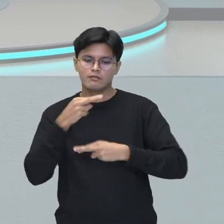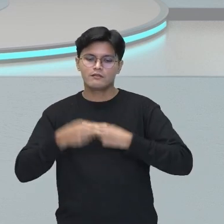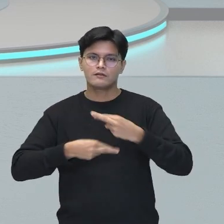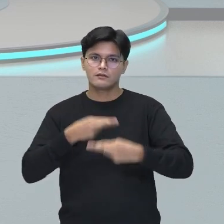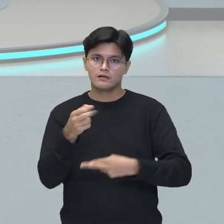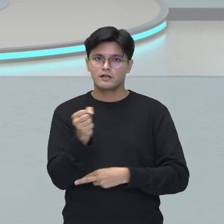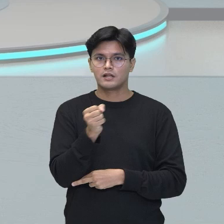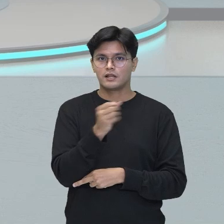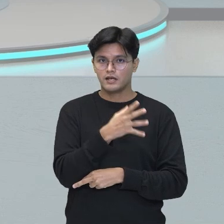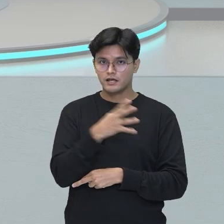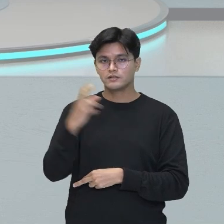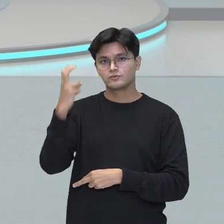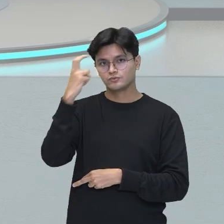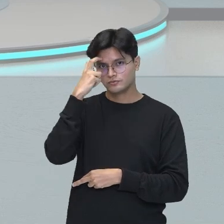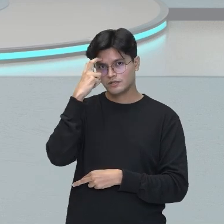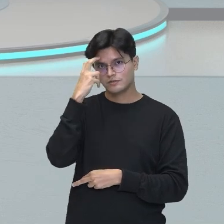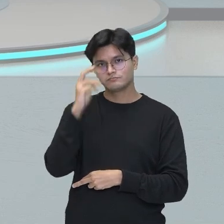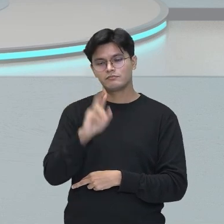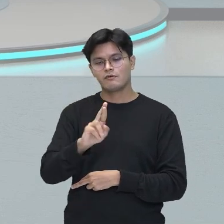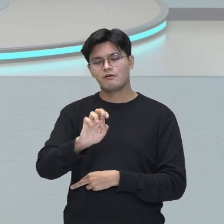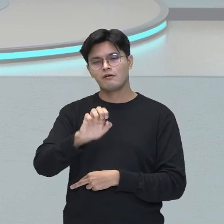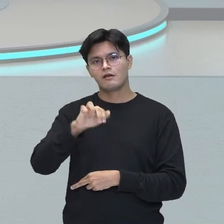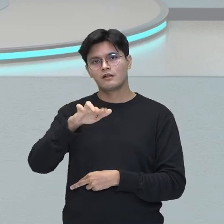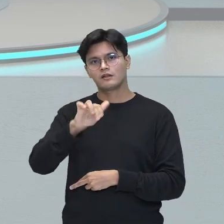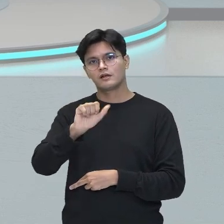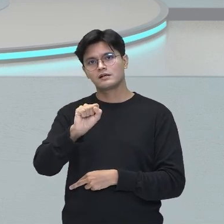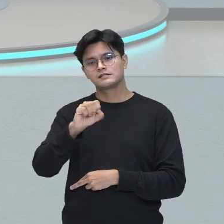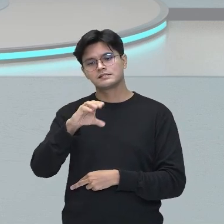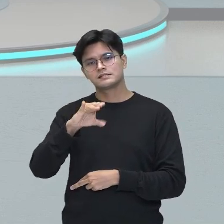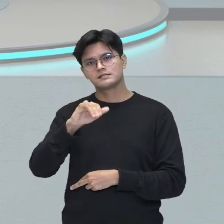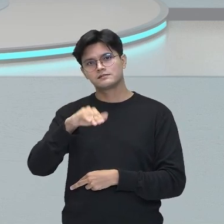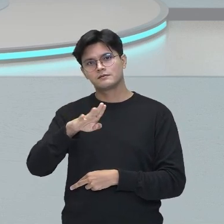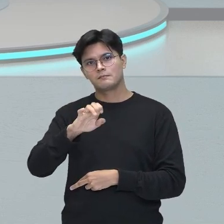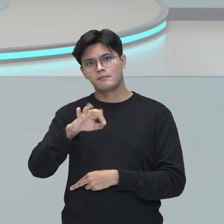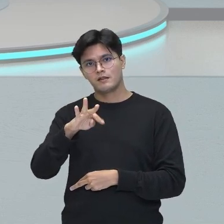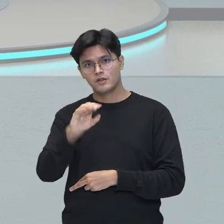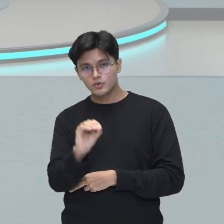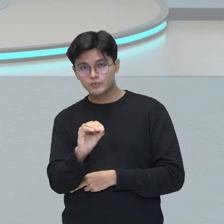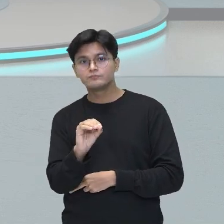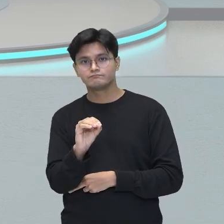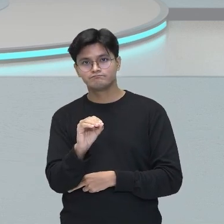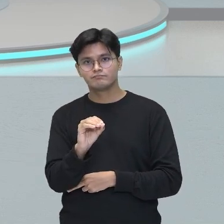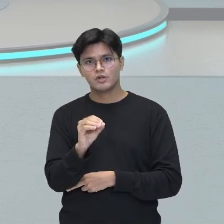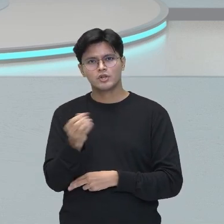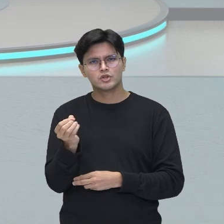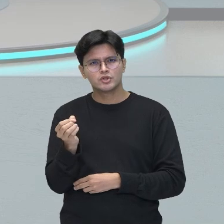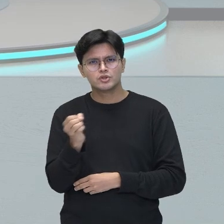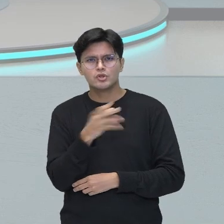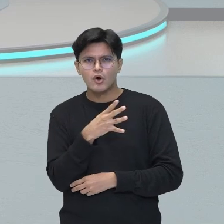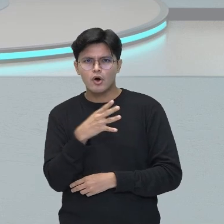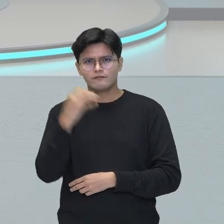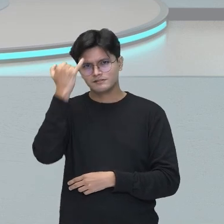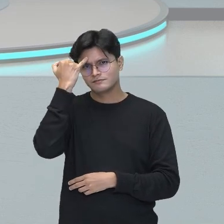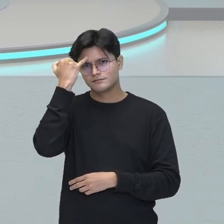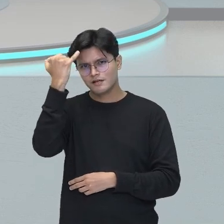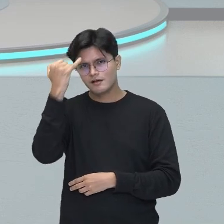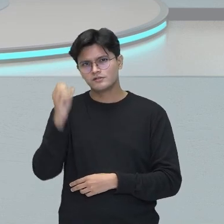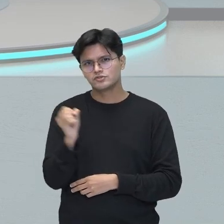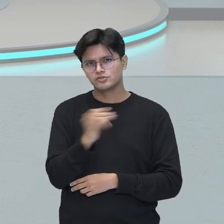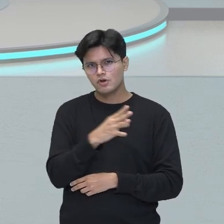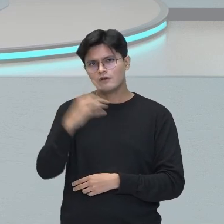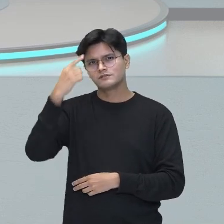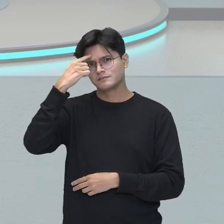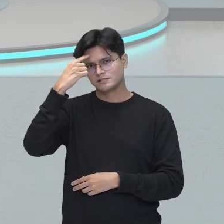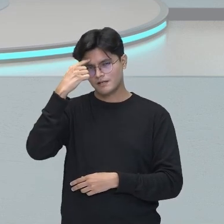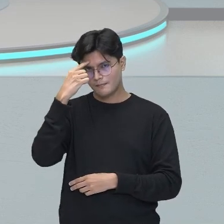renascimento né é nascer novos pensamentos novas ideias